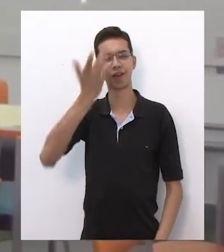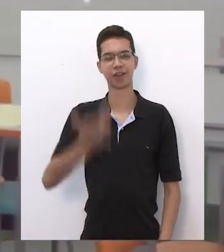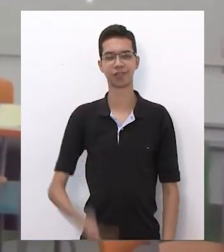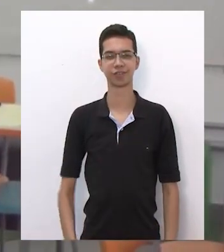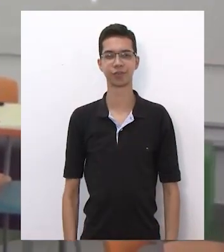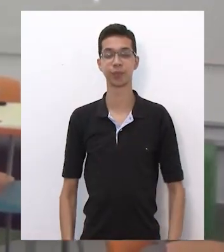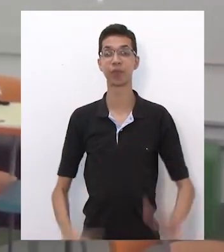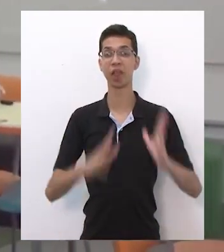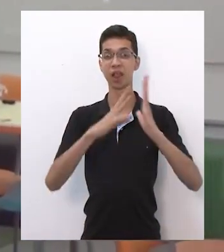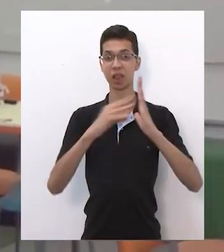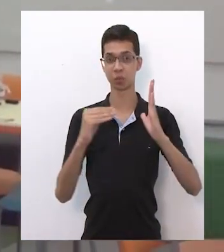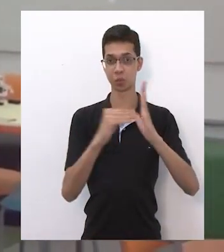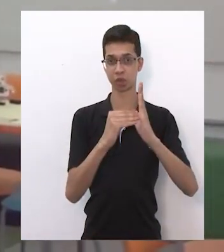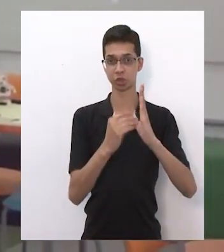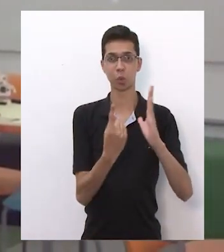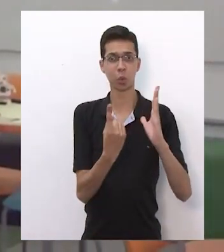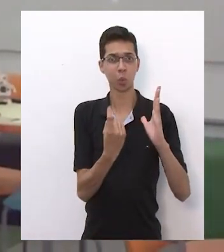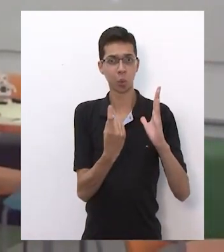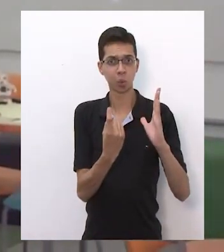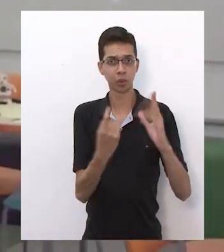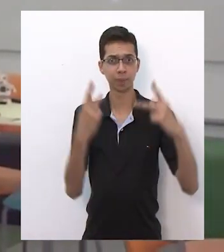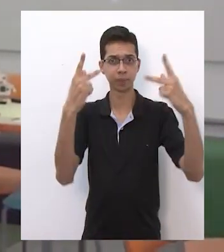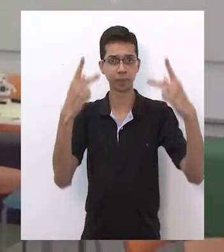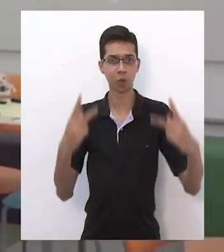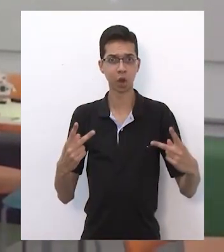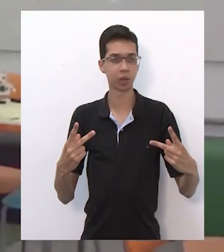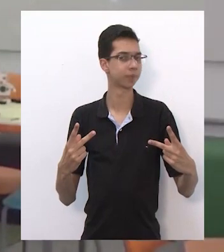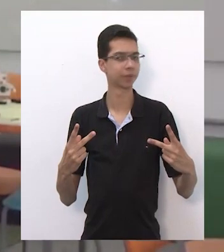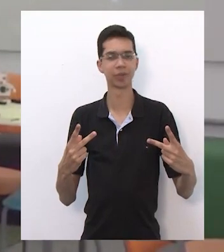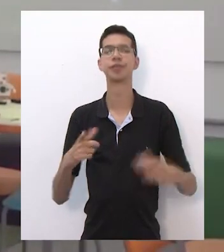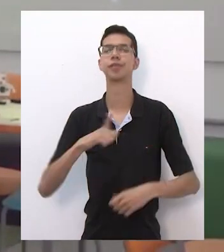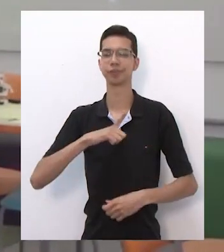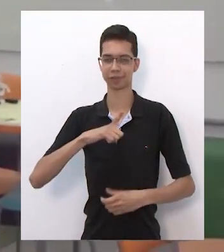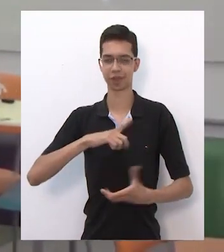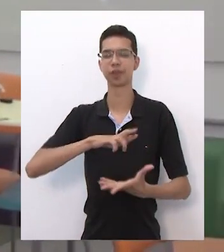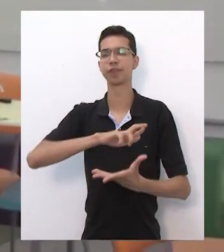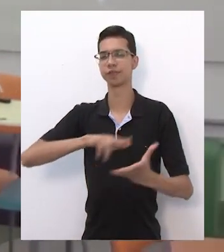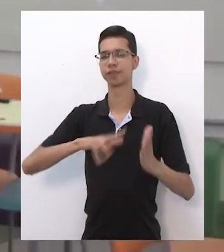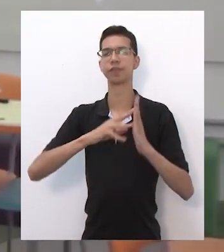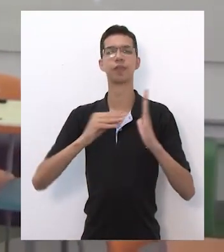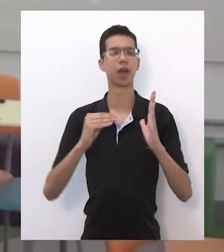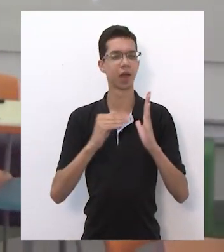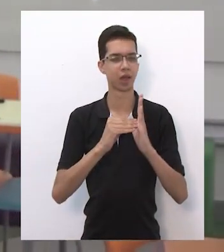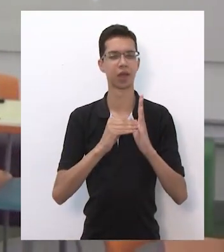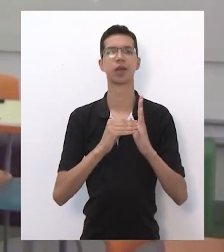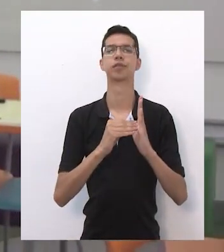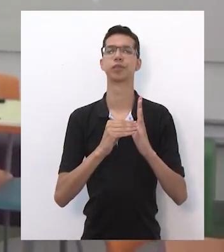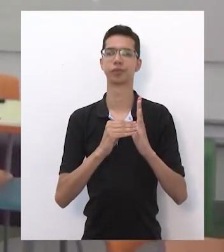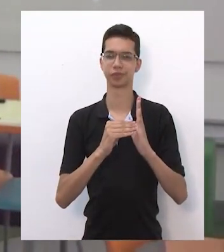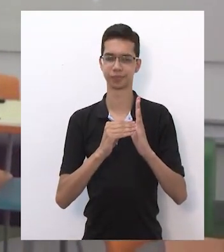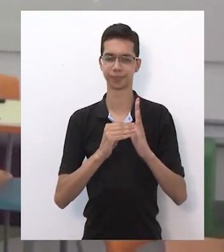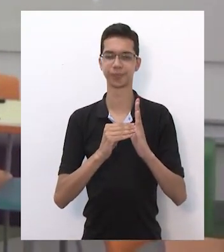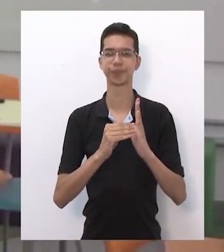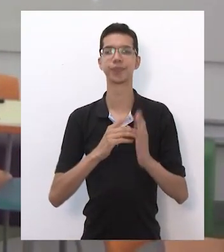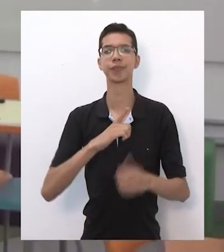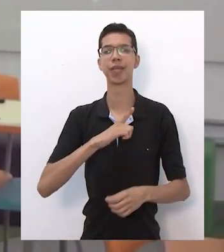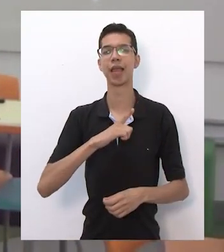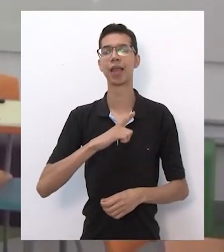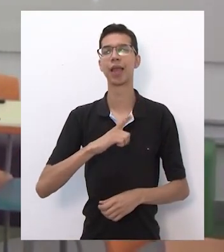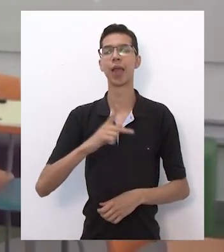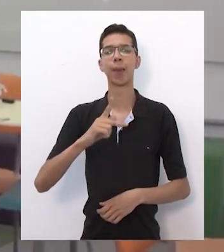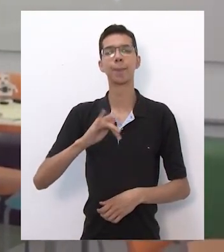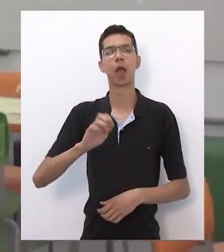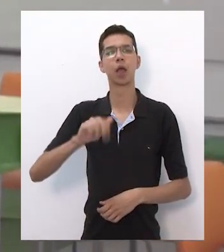de programação que existe? Não, existem várias outras. Existe Processing, Python,